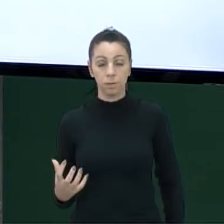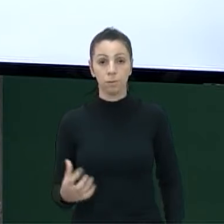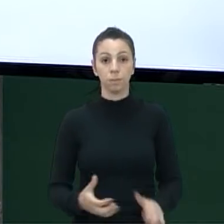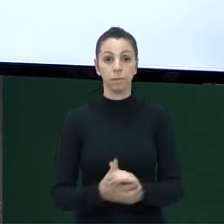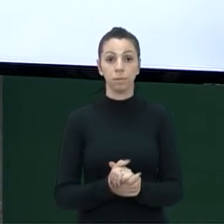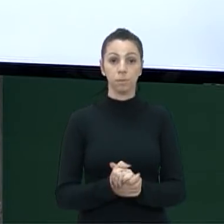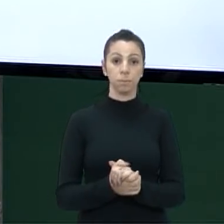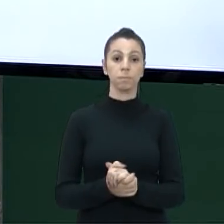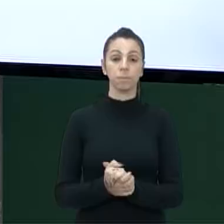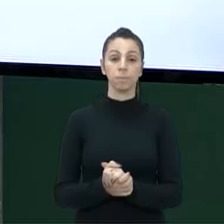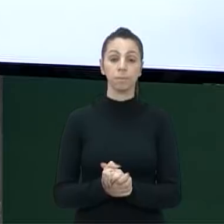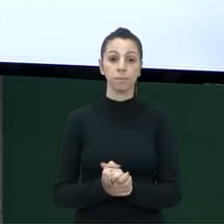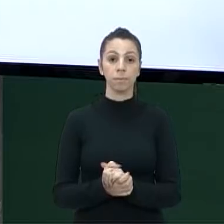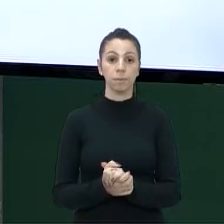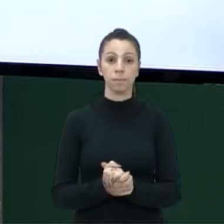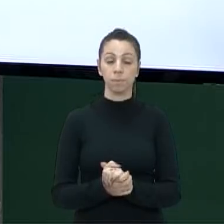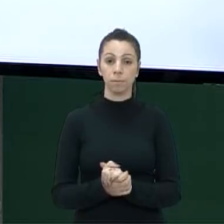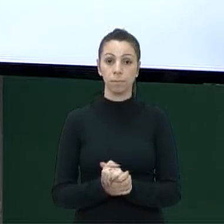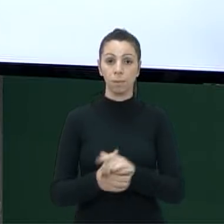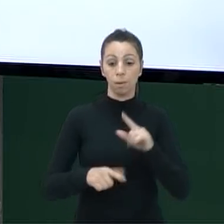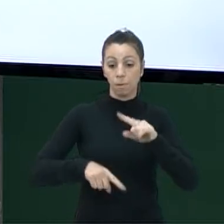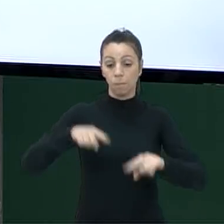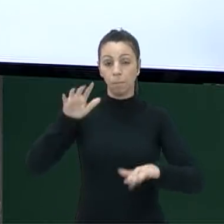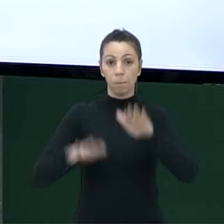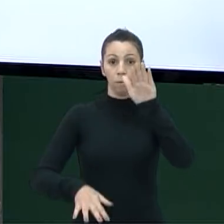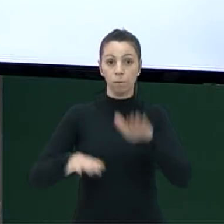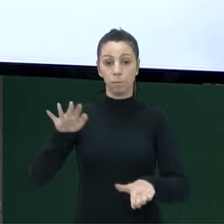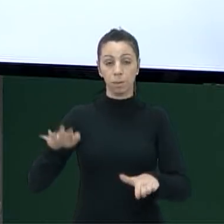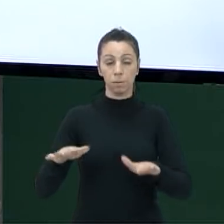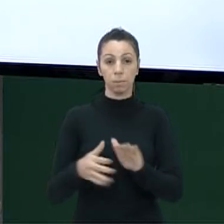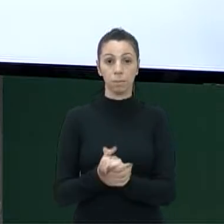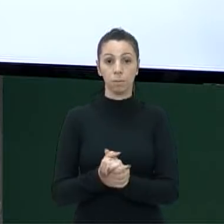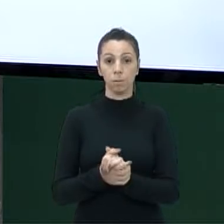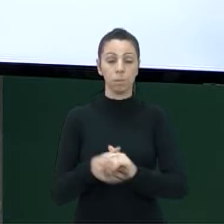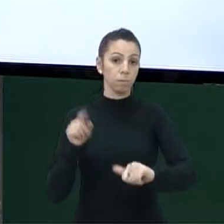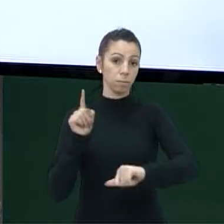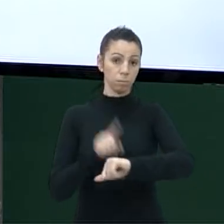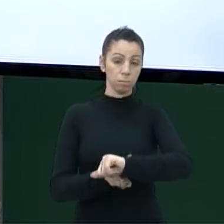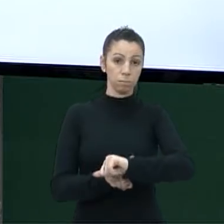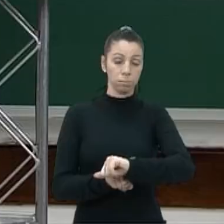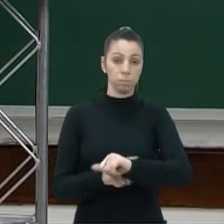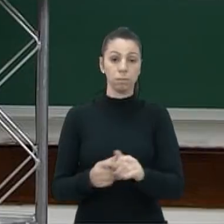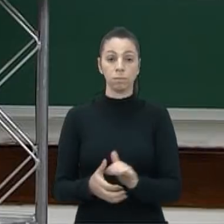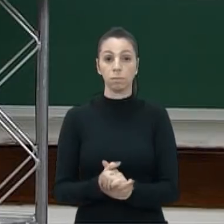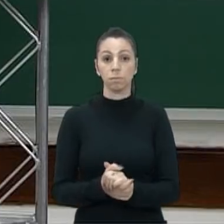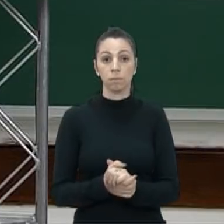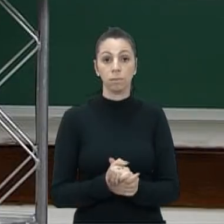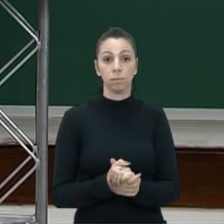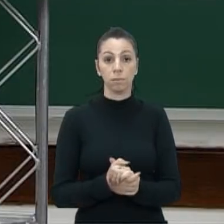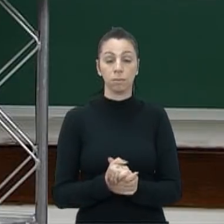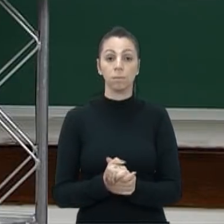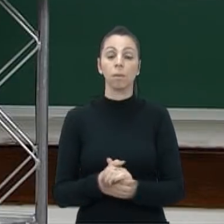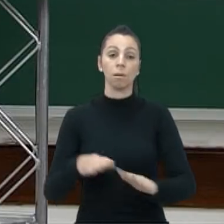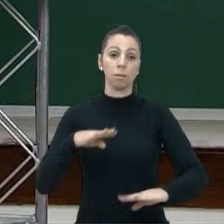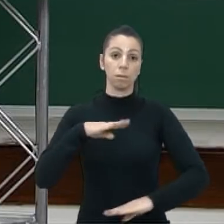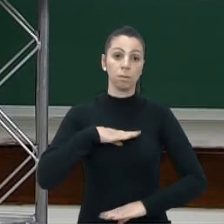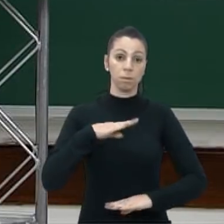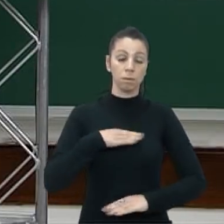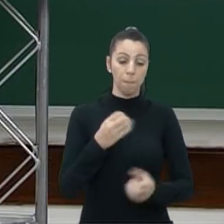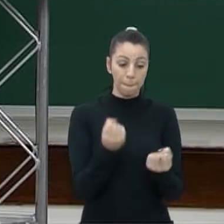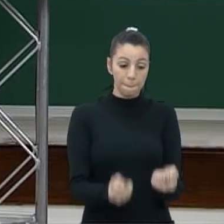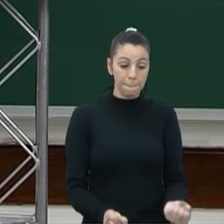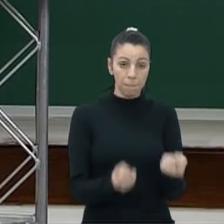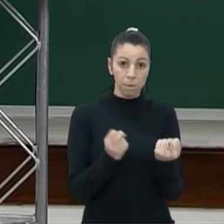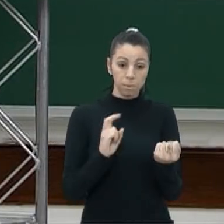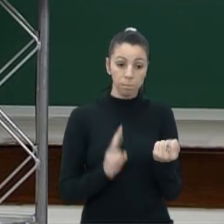segunda lei de Newton, que é a famosa variação da quantidade de movimento em função do tempo. Lembre-se que para casos em que a massa é constante, nós